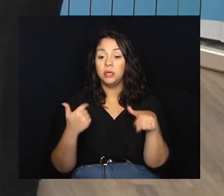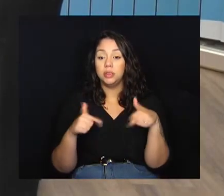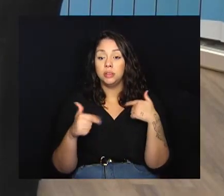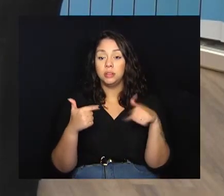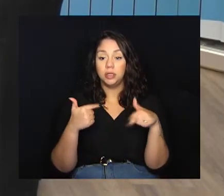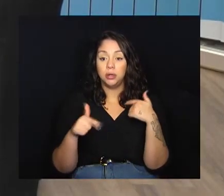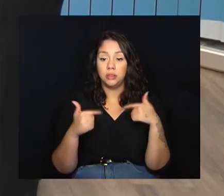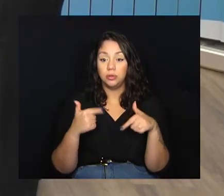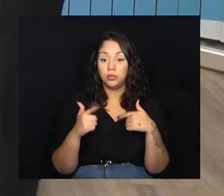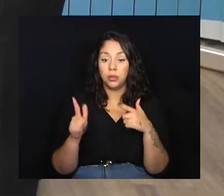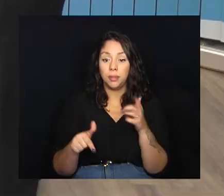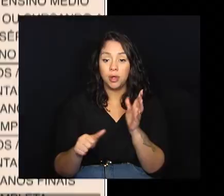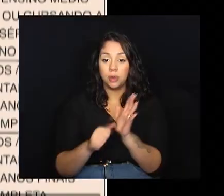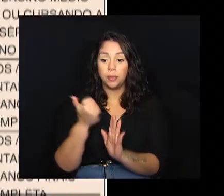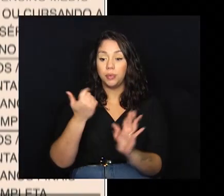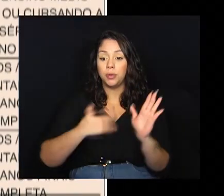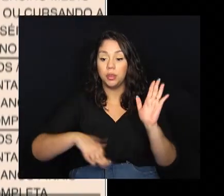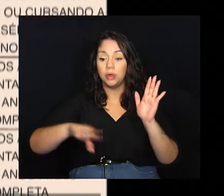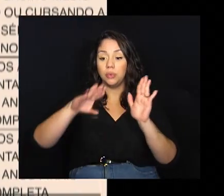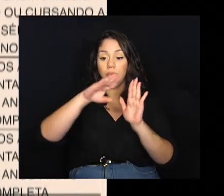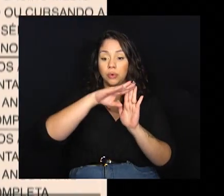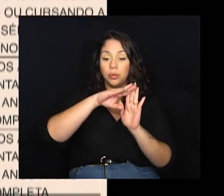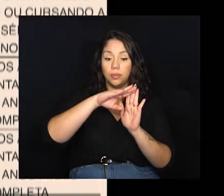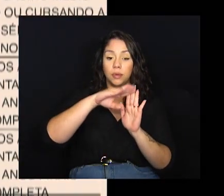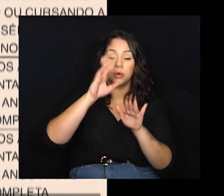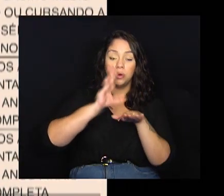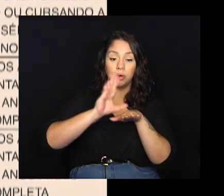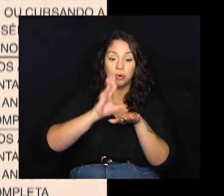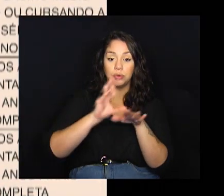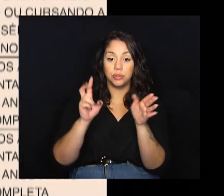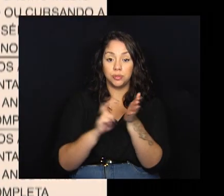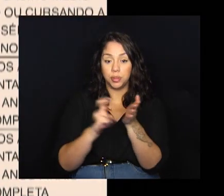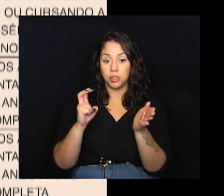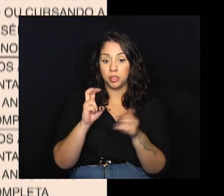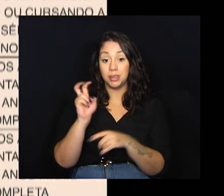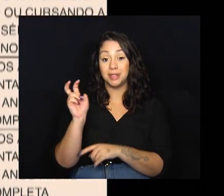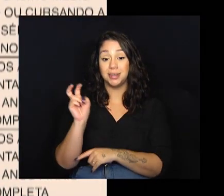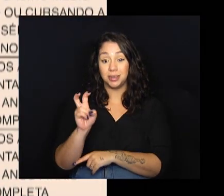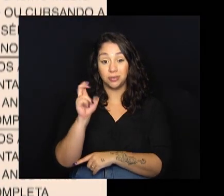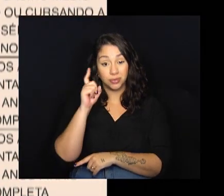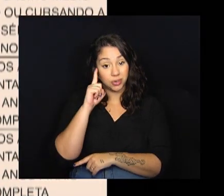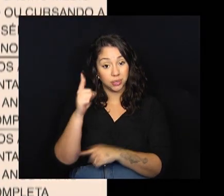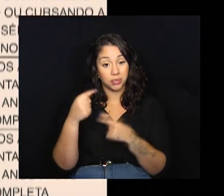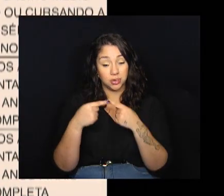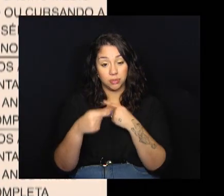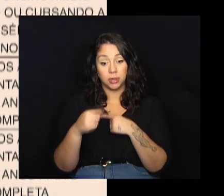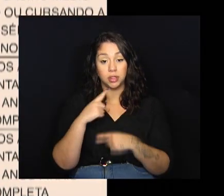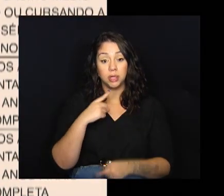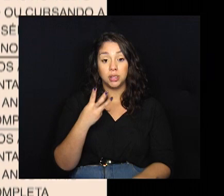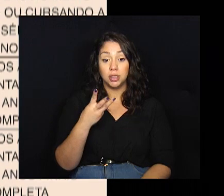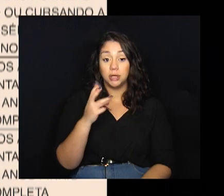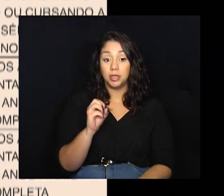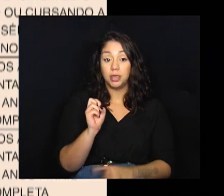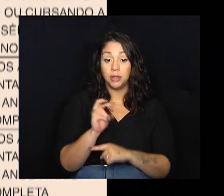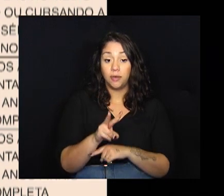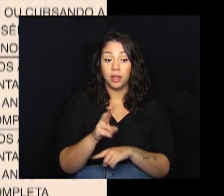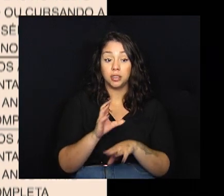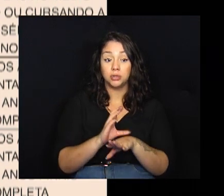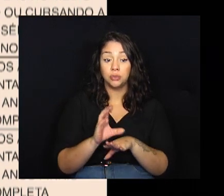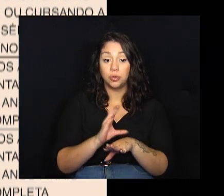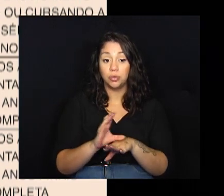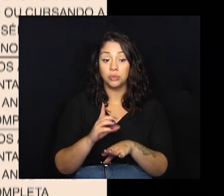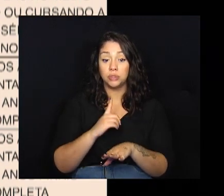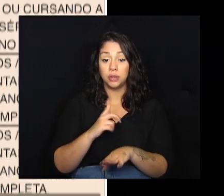a primeiro da lista Olha é um curso de manhã cinco dias na semana nós temos 30 vagas e o curso acontece durante